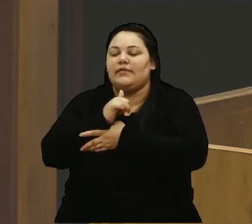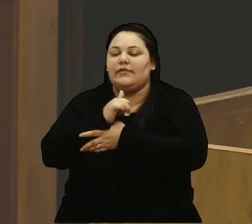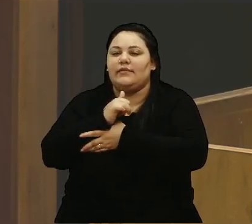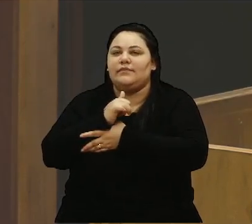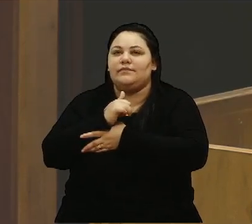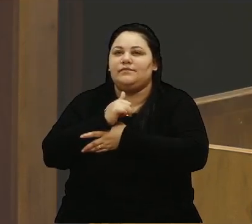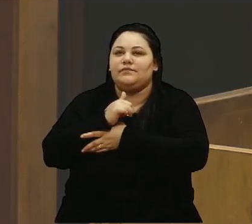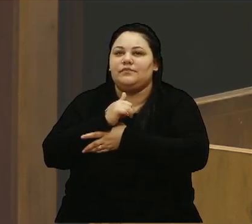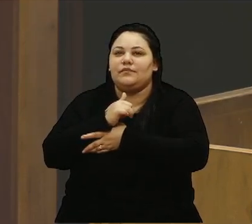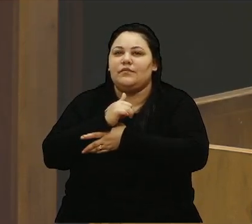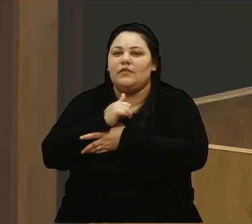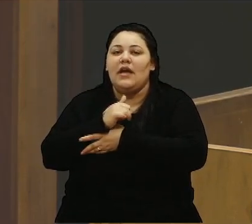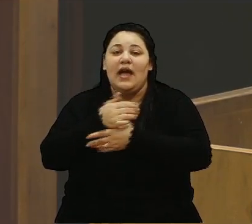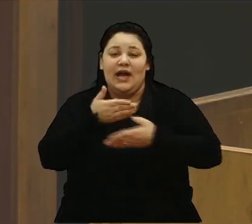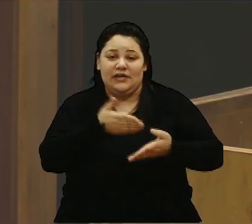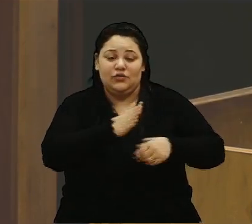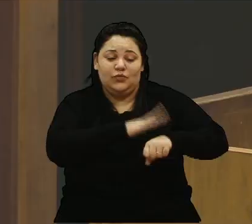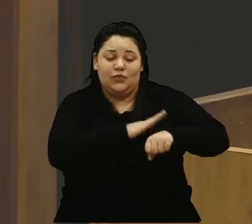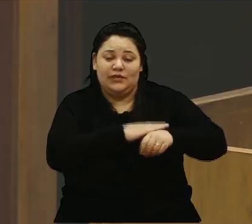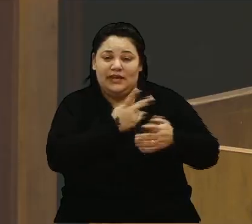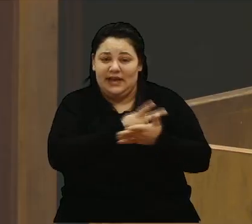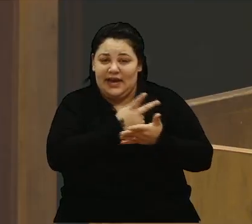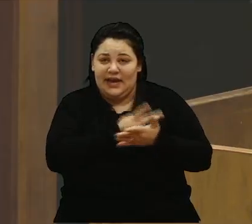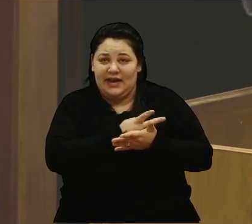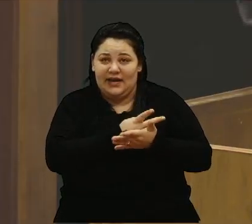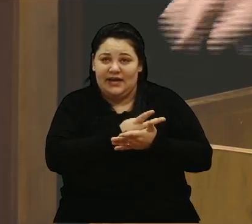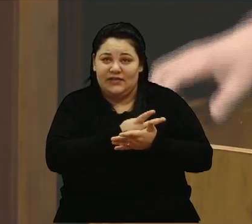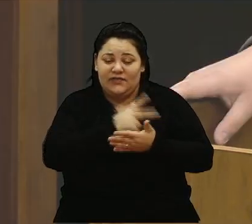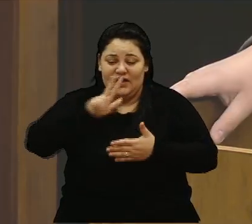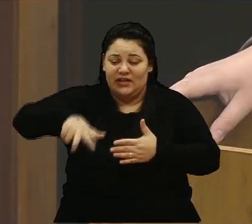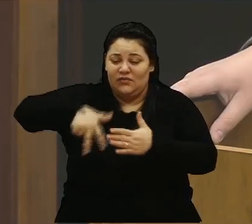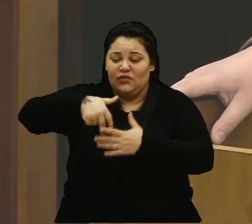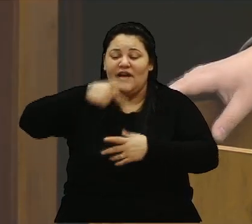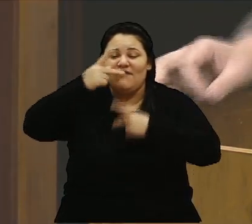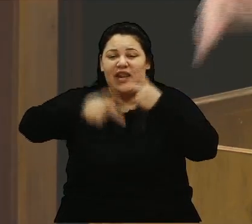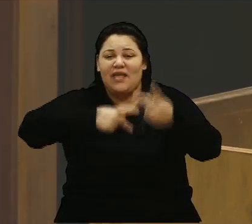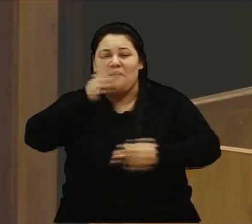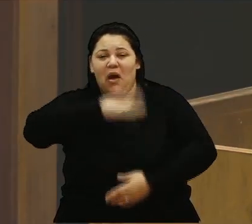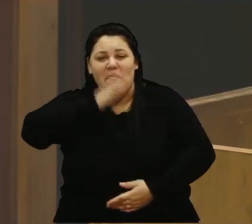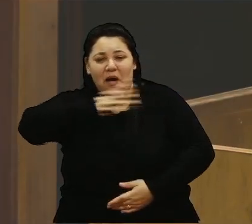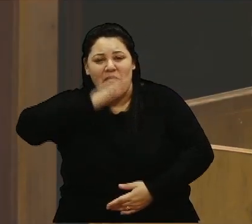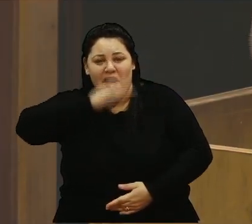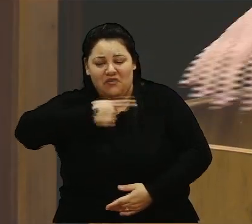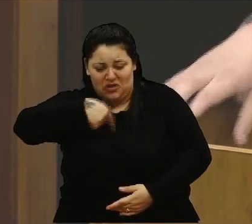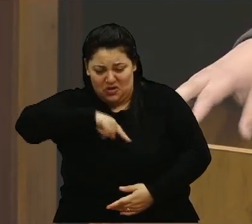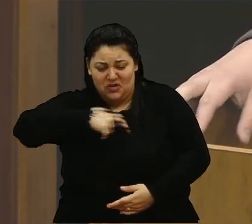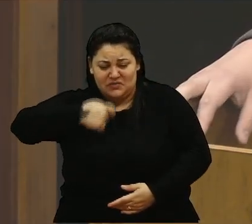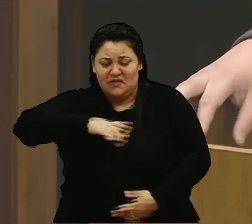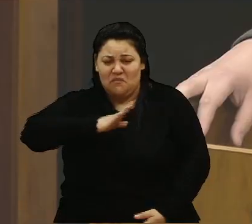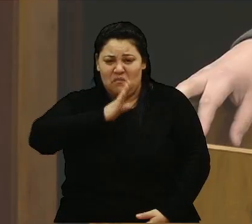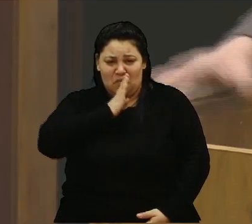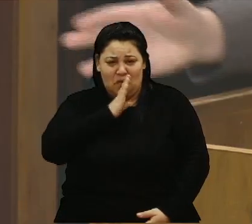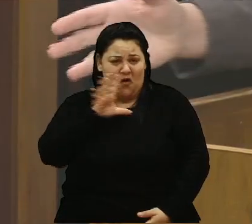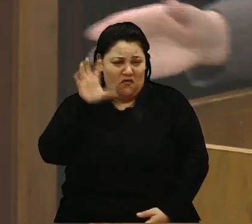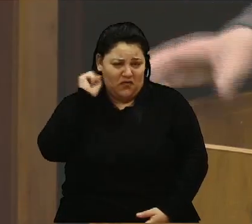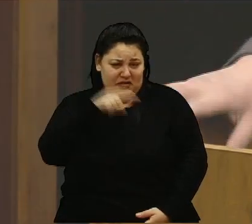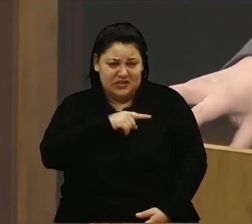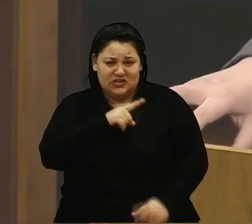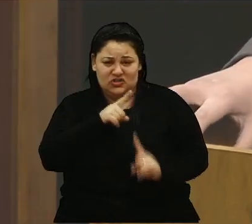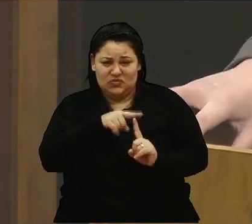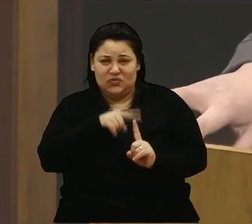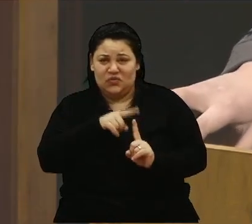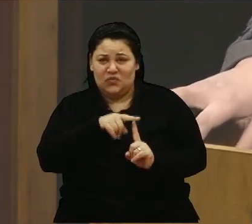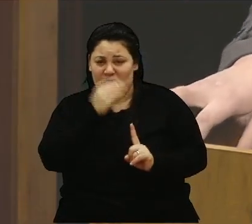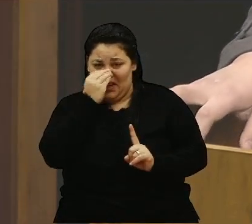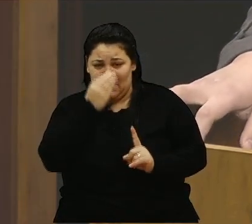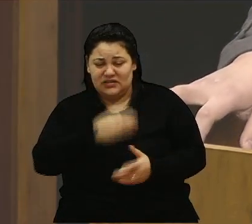vem e crucifica alguém na tribuna e a gente tem que ficar quieto ouvindo. Esse tipo de palhaçada. A gente não foi eleito de